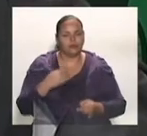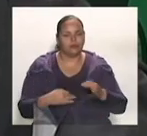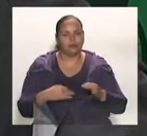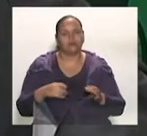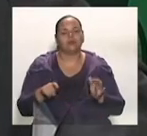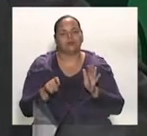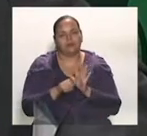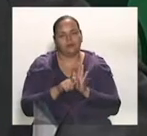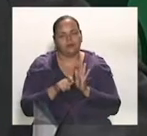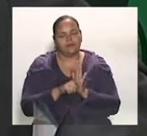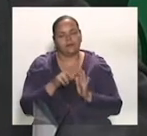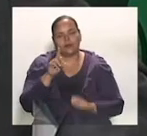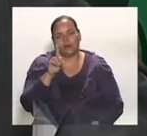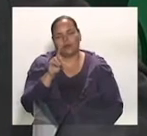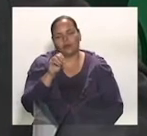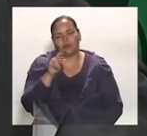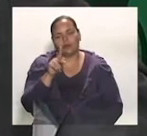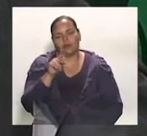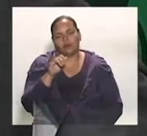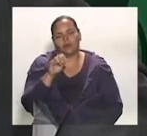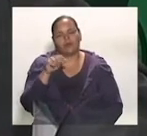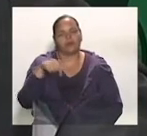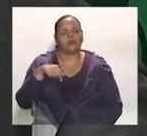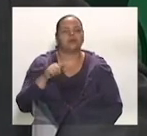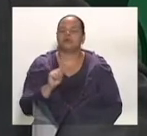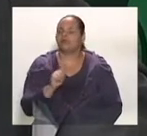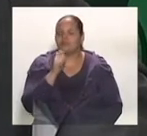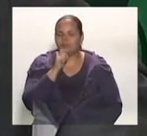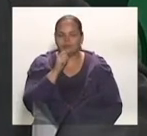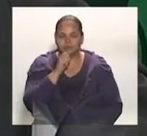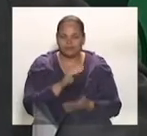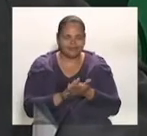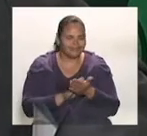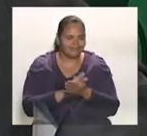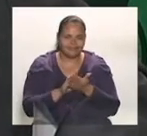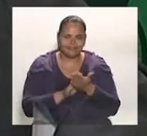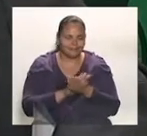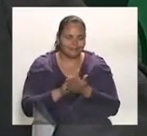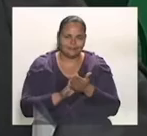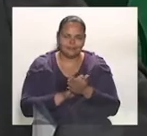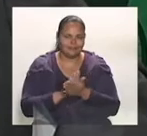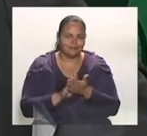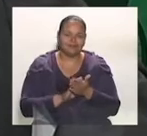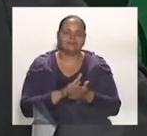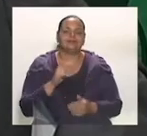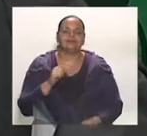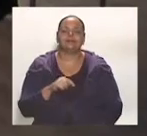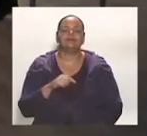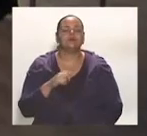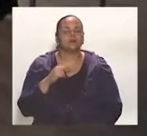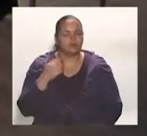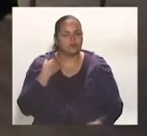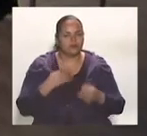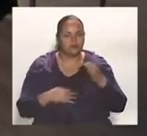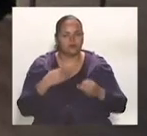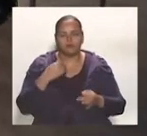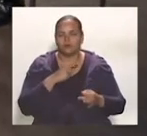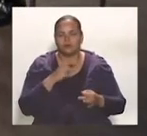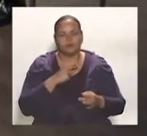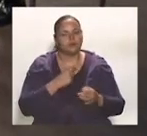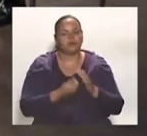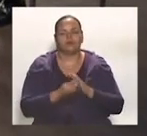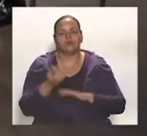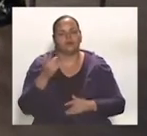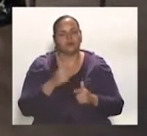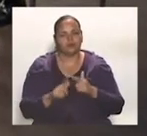nenhuma exigência da UADA de que nós tenhamos um tribunal exclusivamente para doping. Porque o que foi passado para a imprensa é isso. Foi essa história